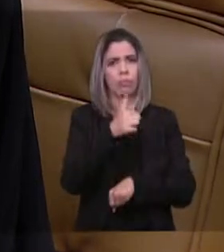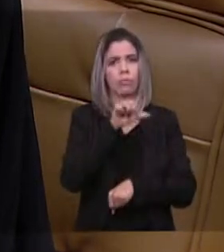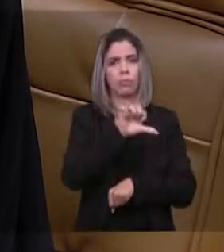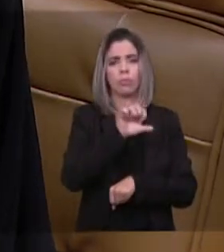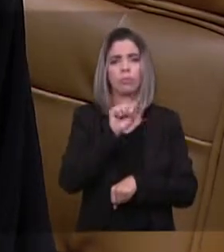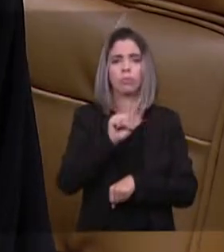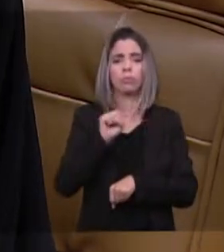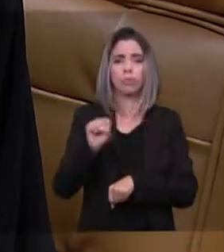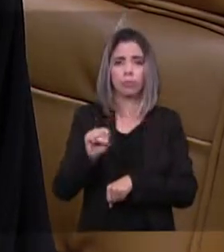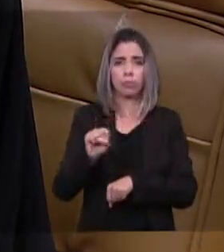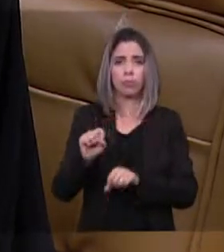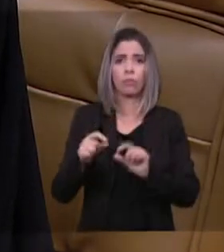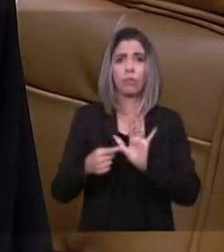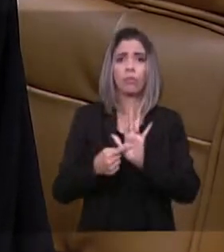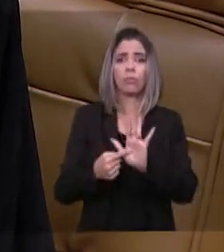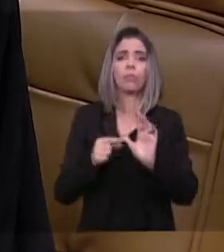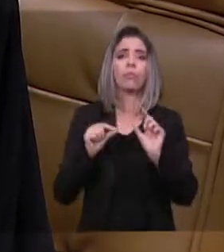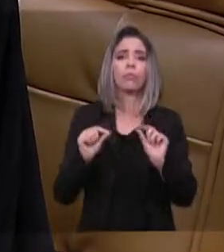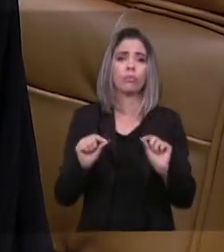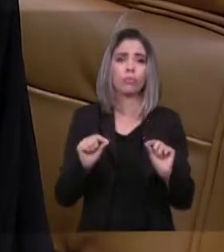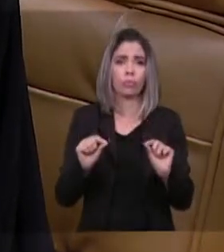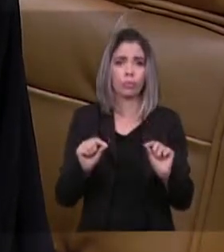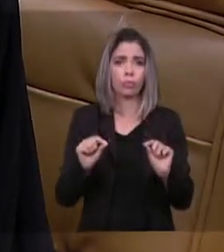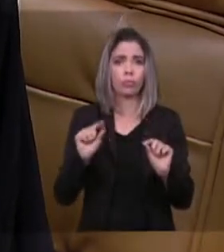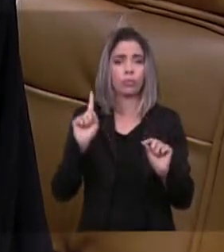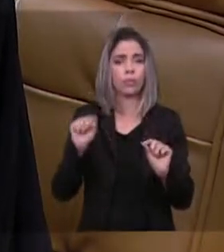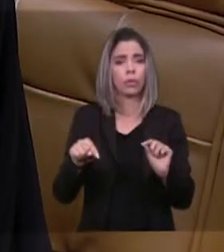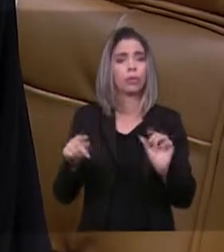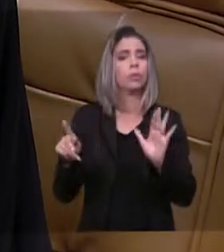1988, o que revela, quando menos,